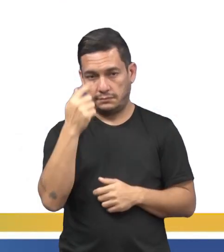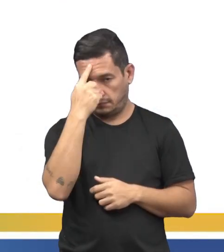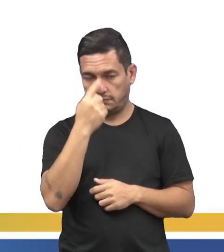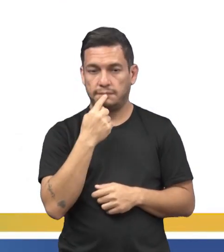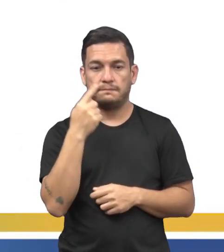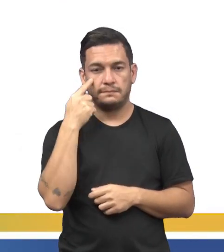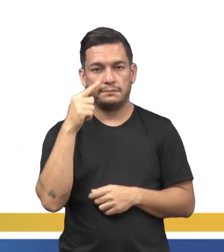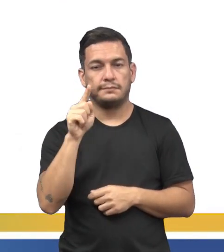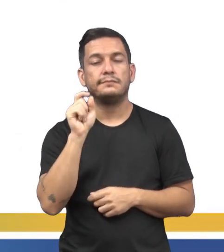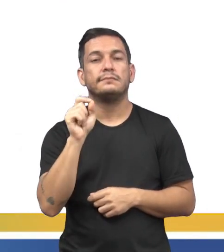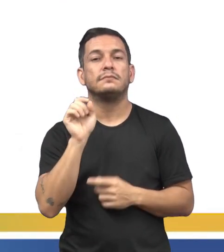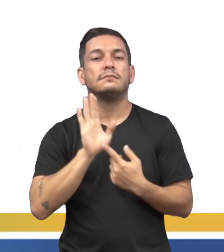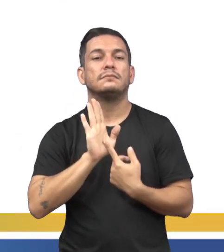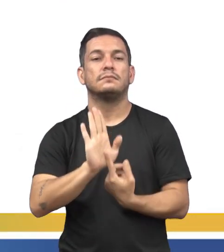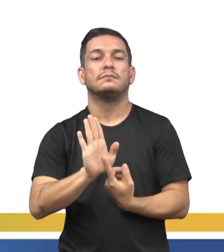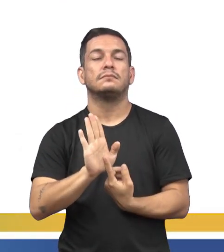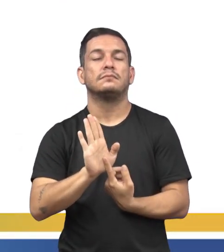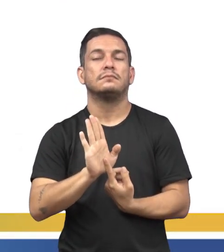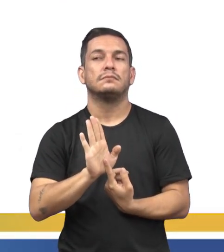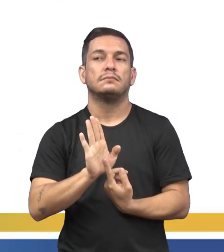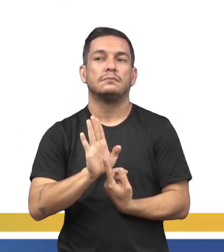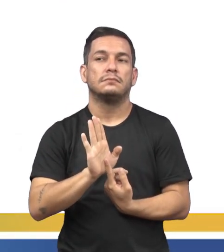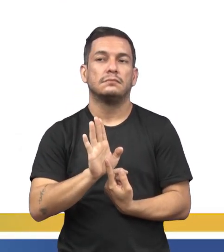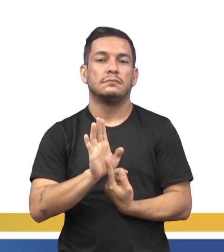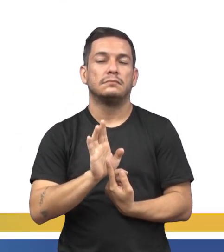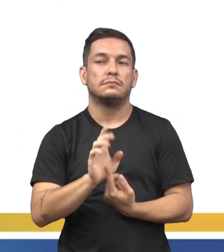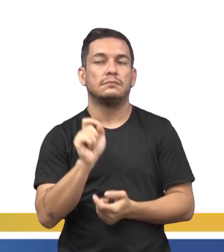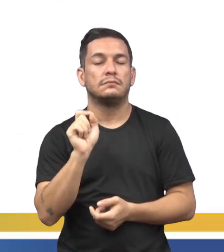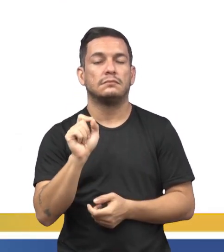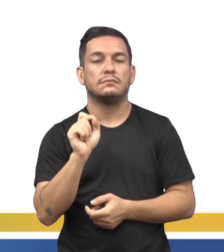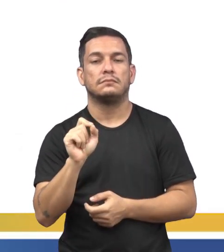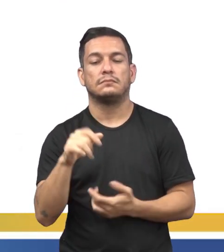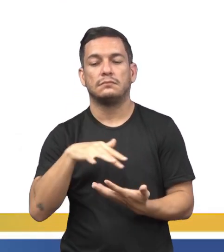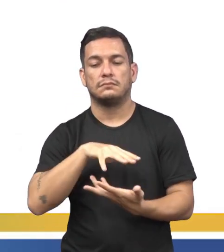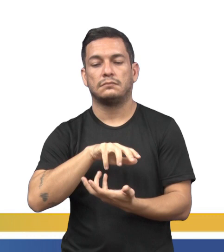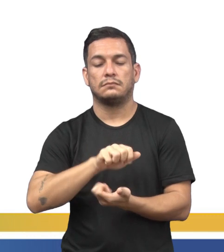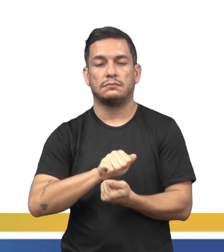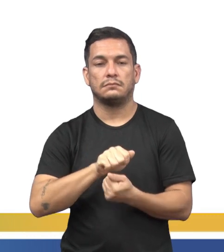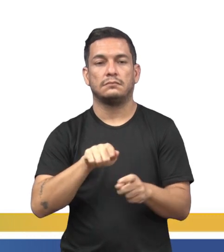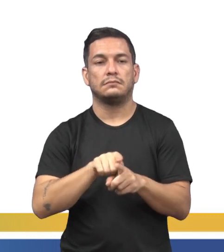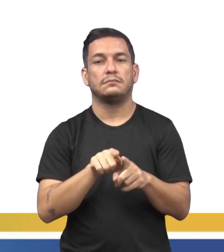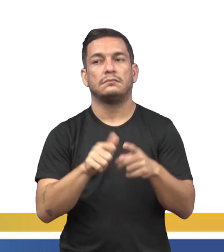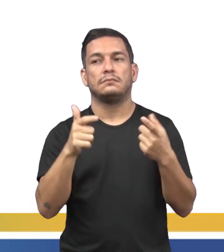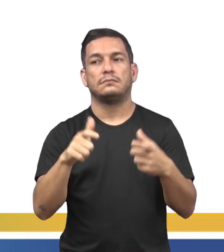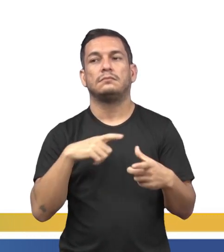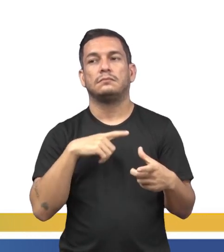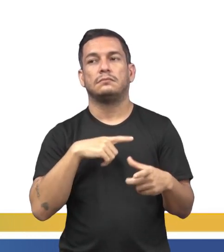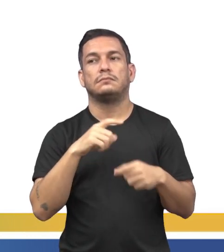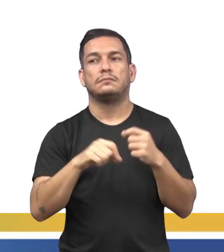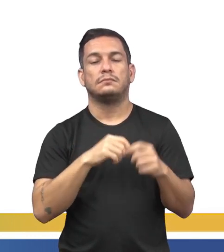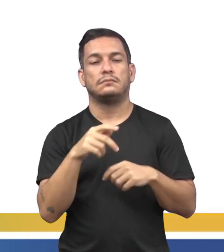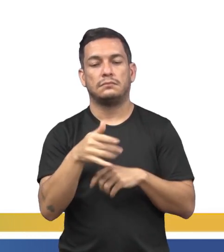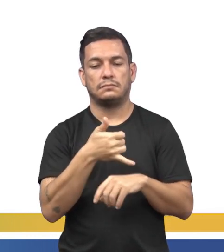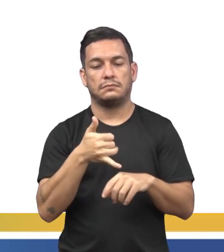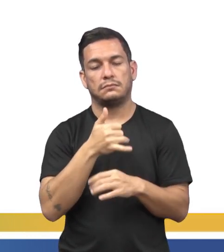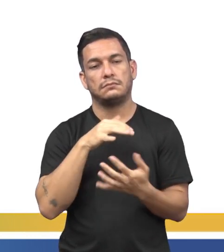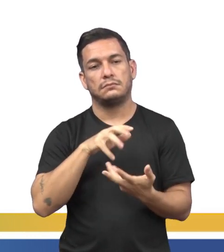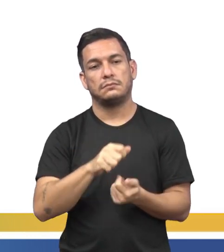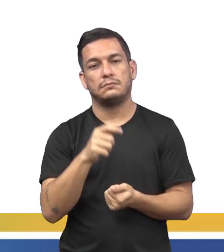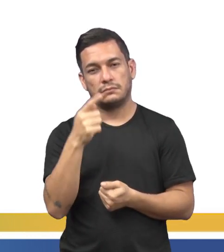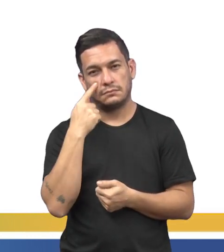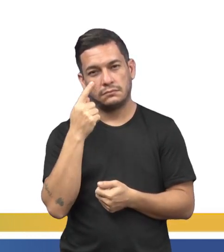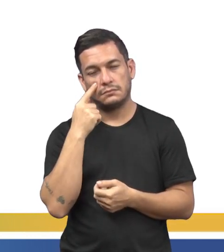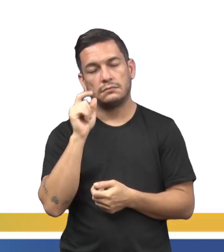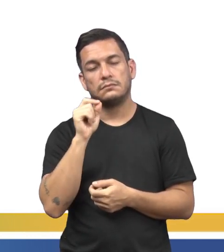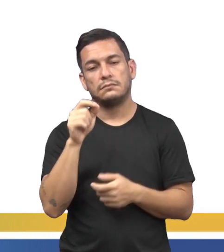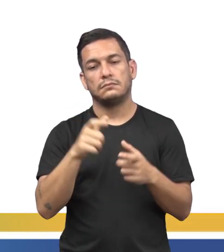estão vendo, mostra aí uma imagem planisférica que mostra o nosso mundo e aonde existem as reservas de petróleo no mundo. Vocês estão